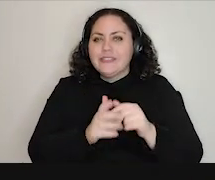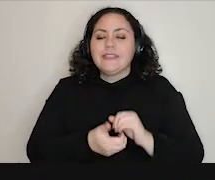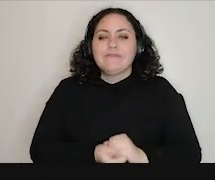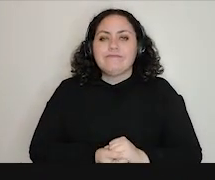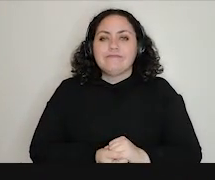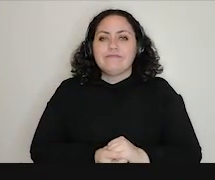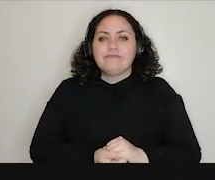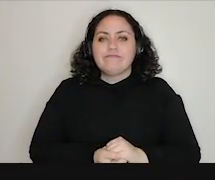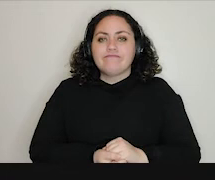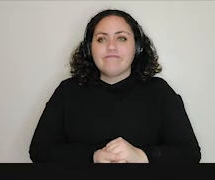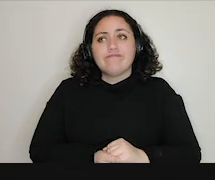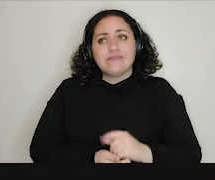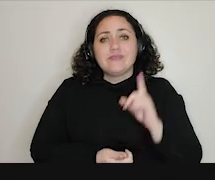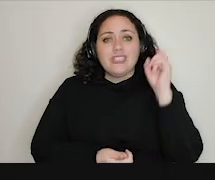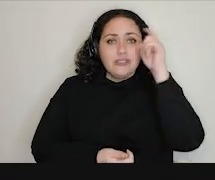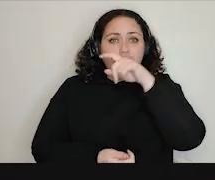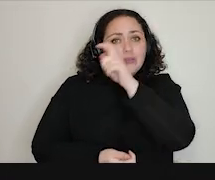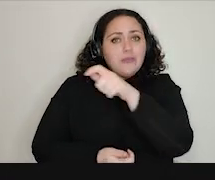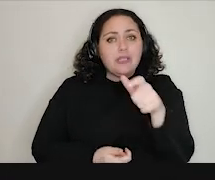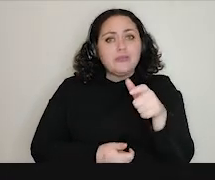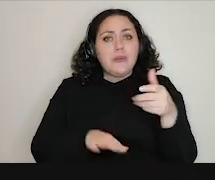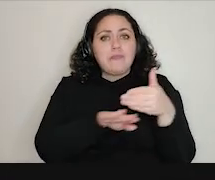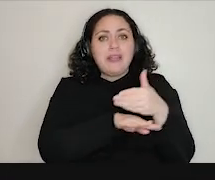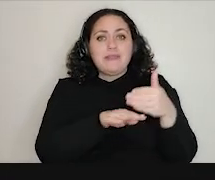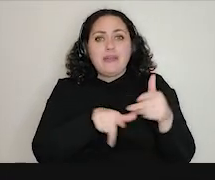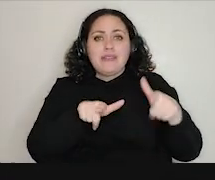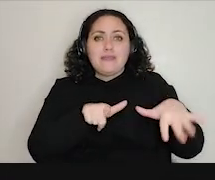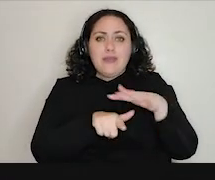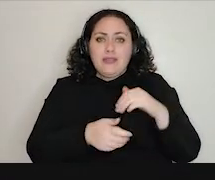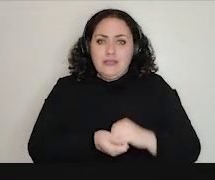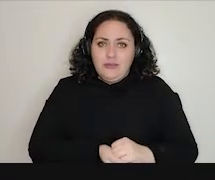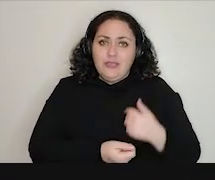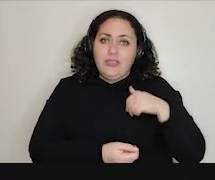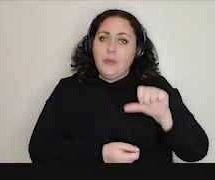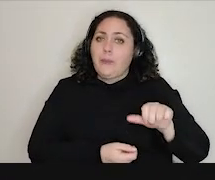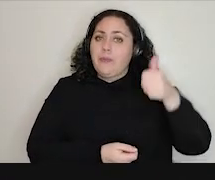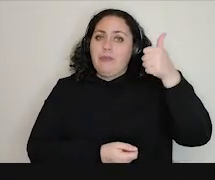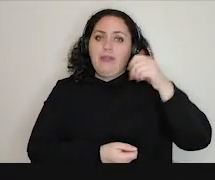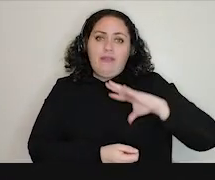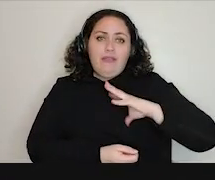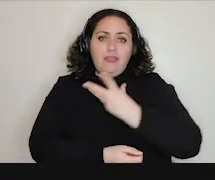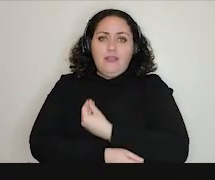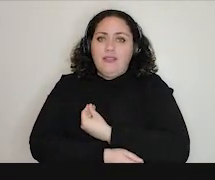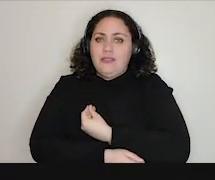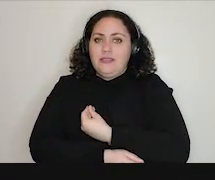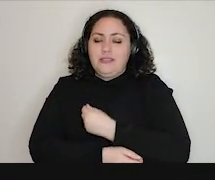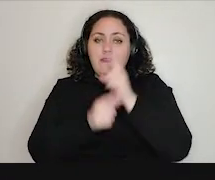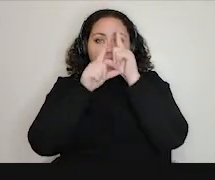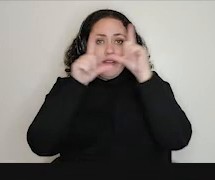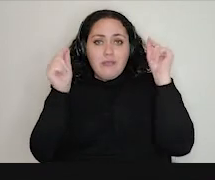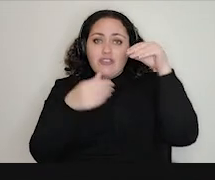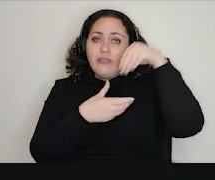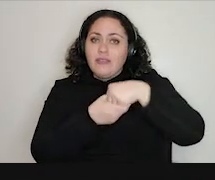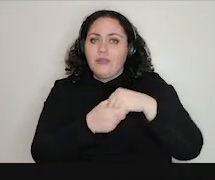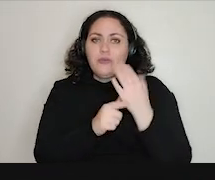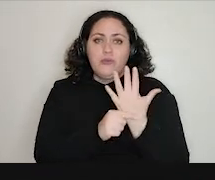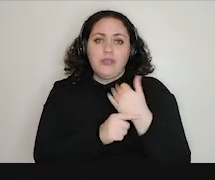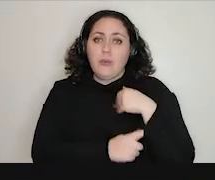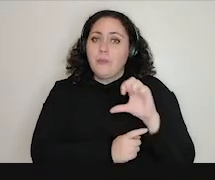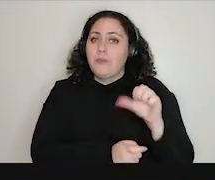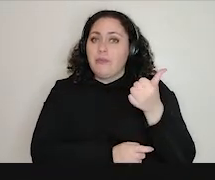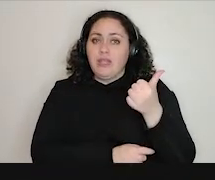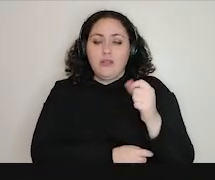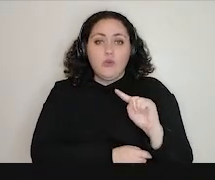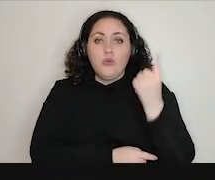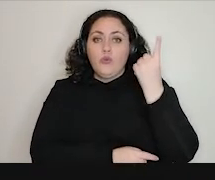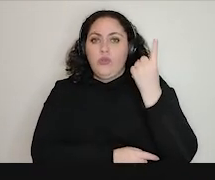gente conseguir ter pessoas que estão ocupando esse espaço. Né? Eu sou a primeira trans na enfermagem da Universidade Federal do Rio Grande do Sul.